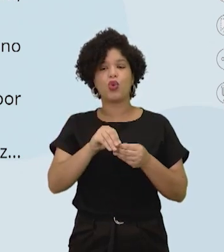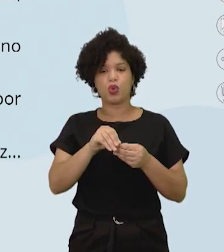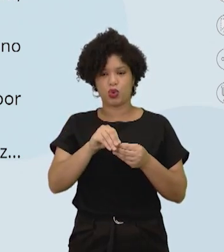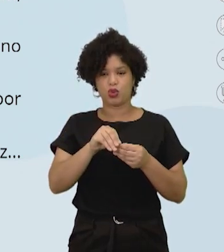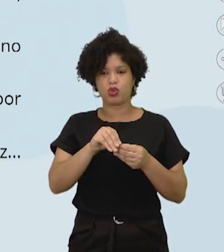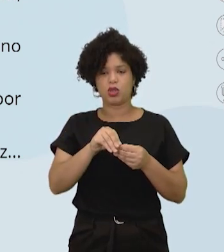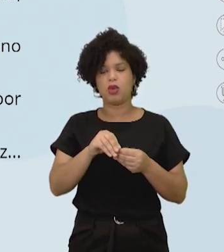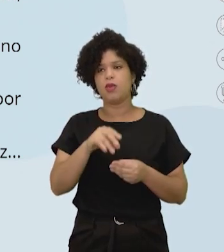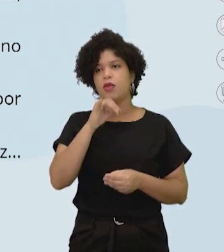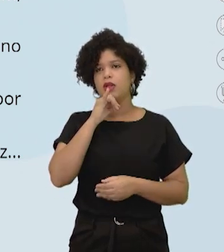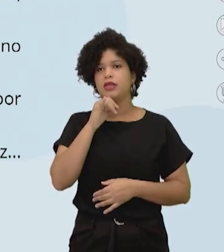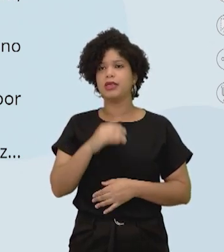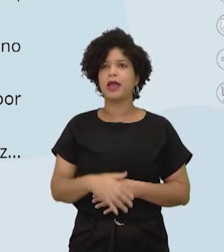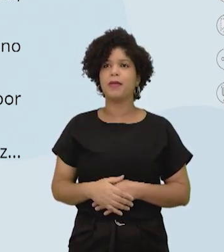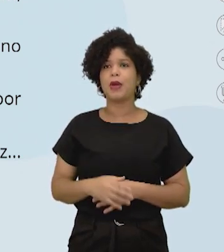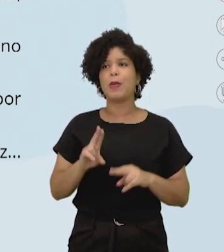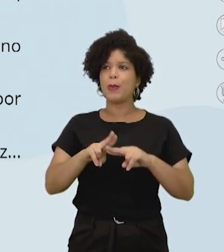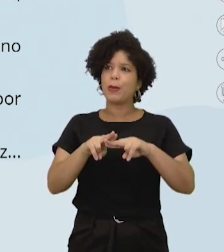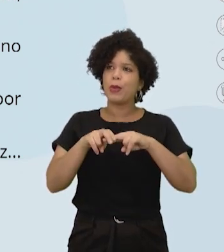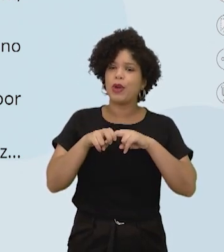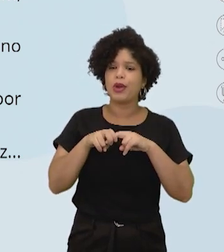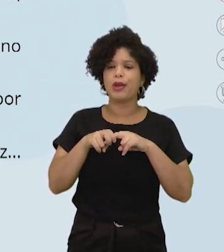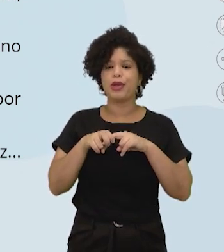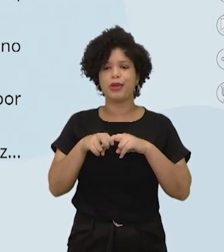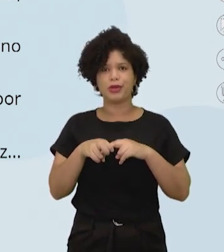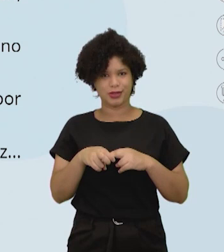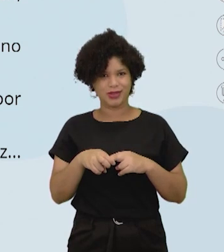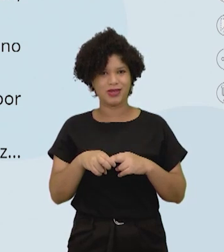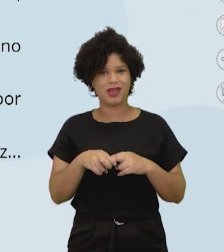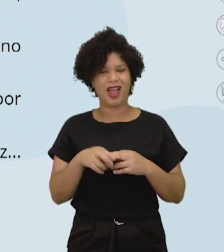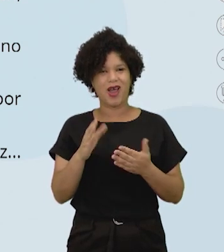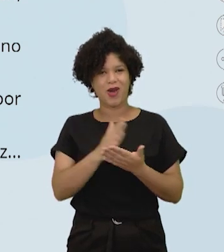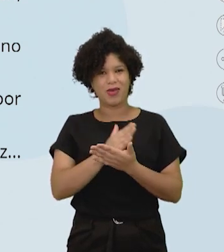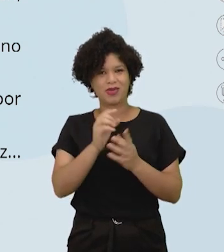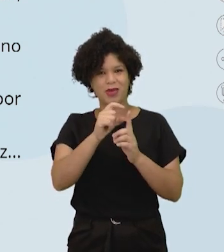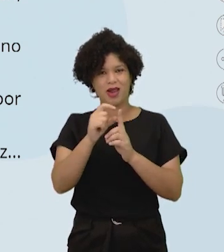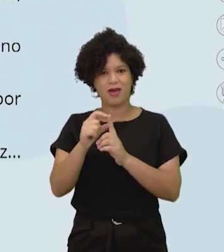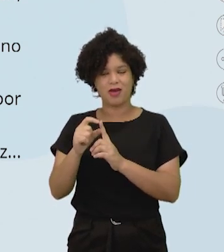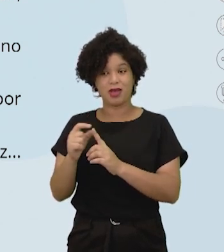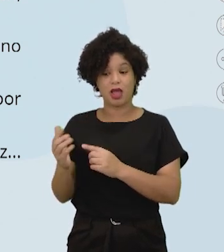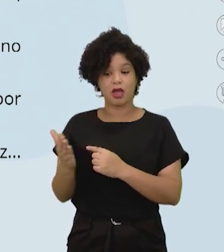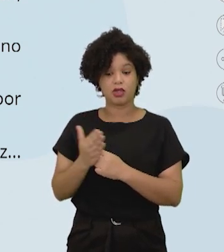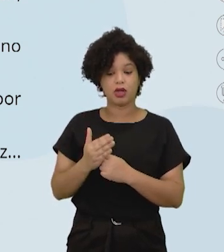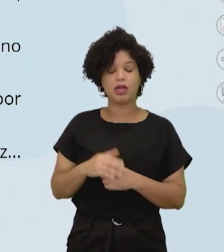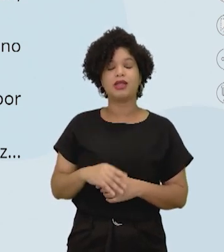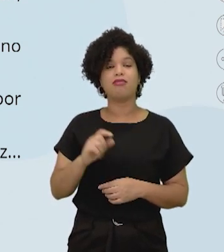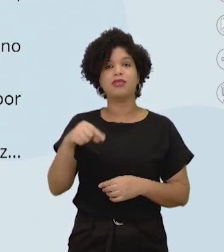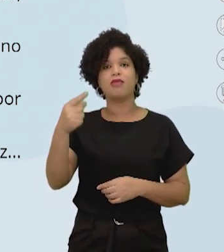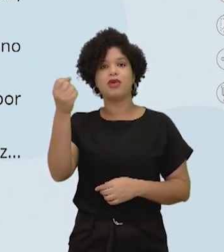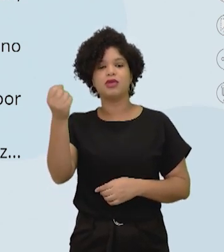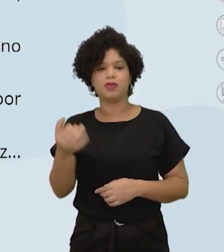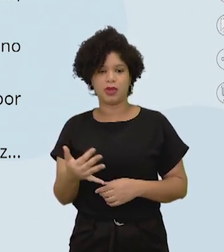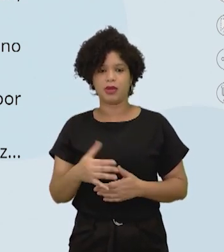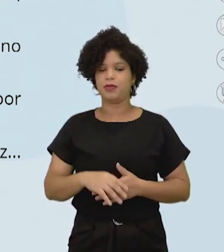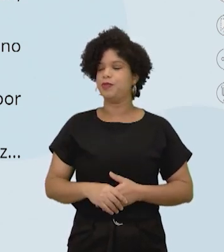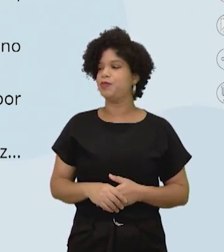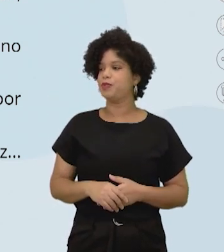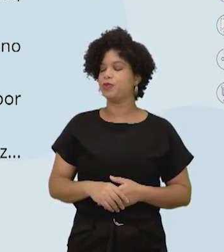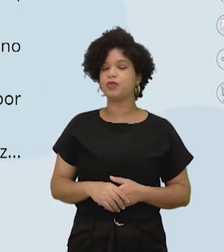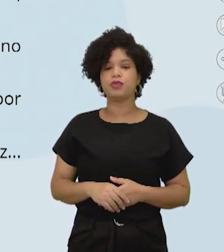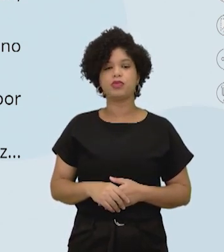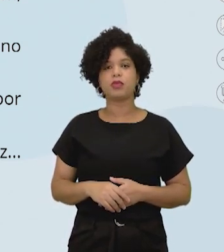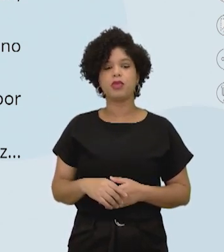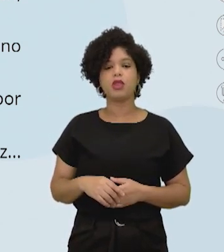conclusão, portanto, logo, assim, por isso, por conseguinte, por consequência. Conjunções alternativas, dão ideia